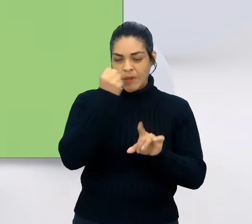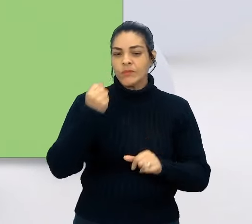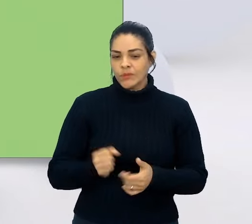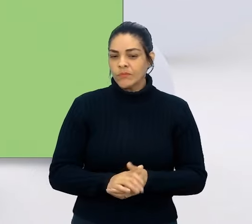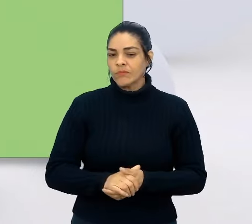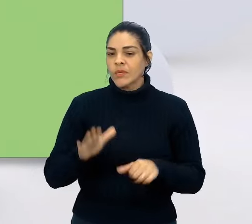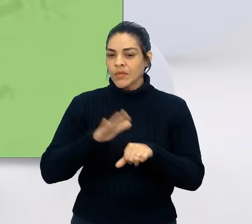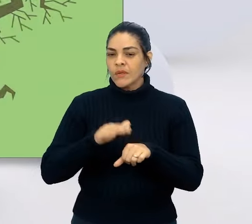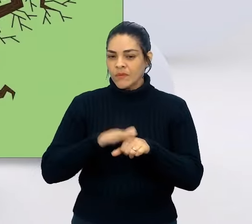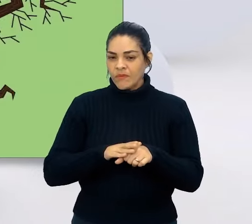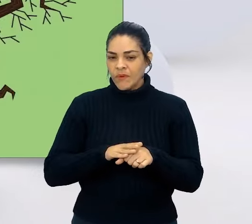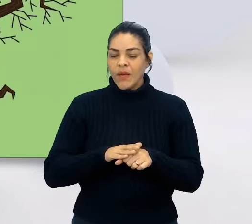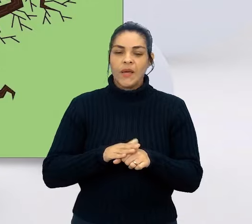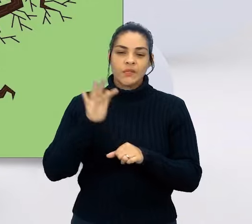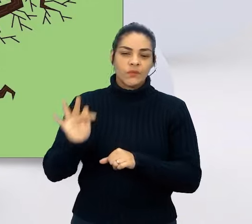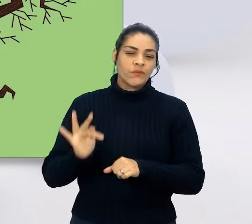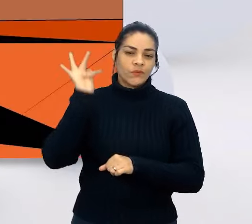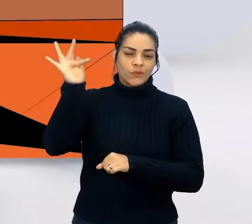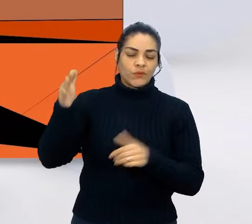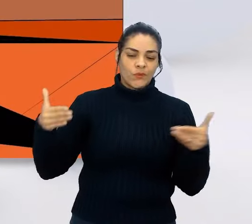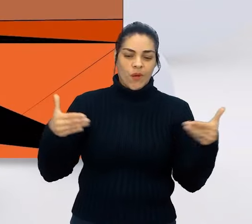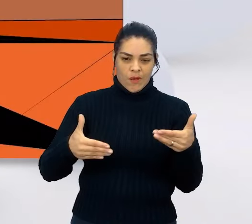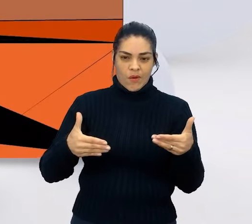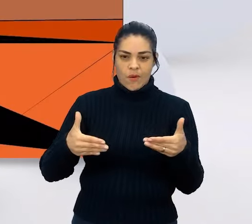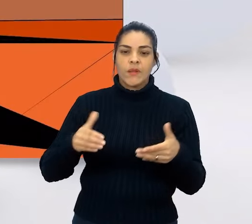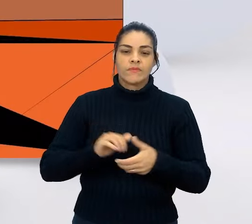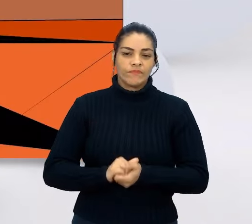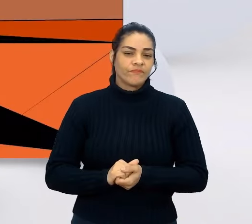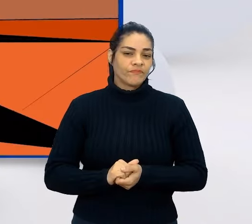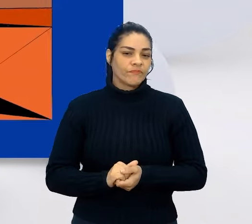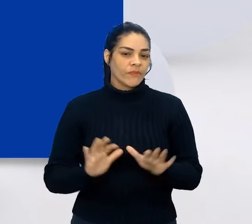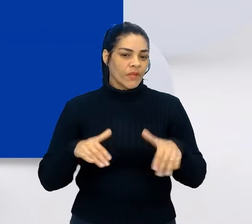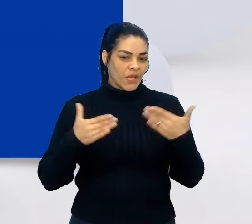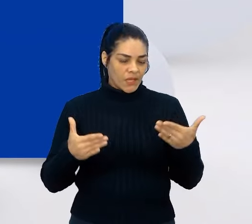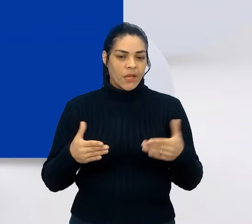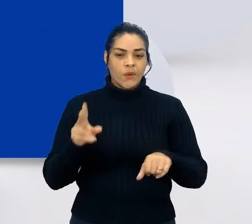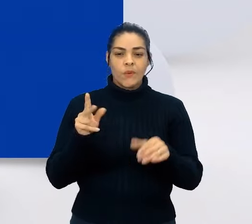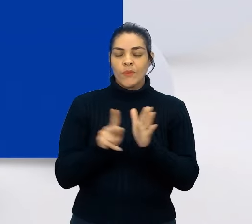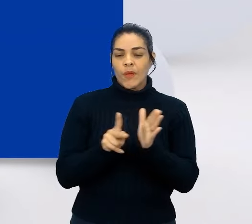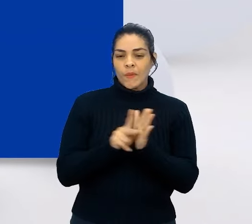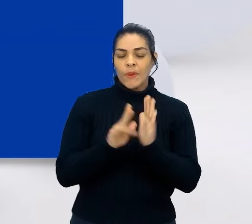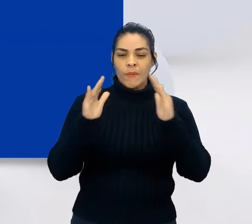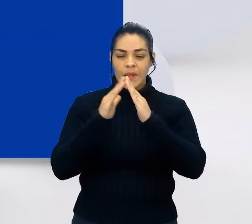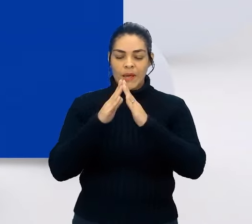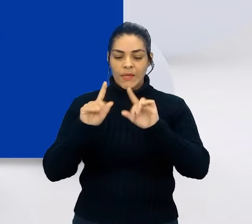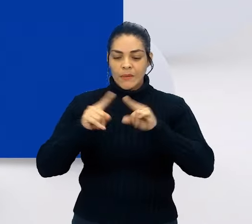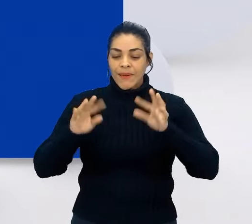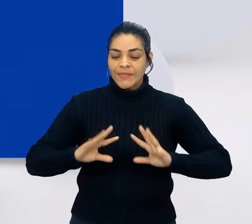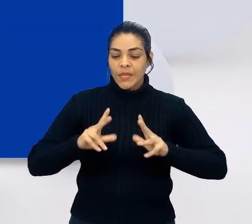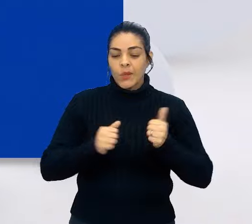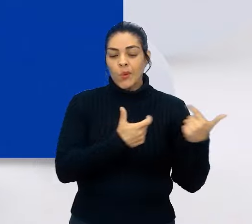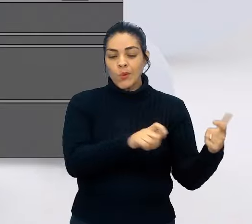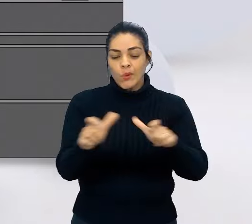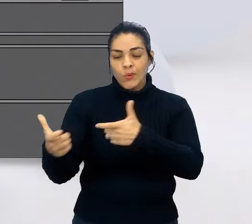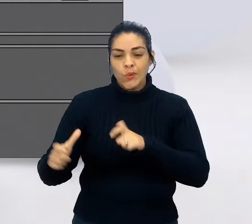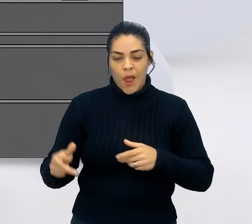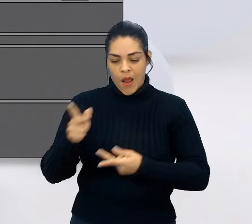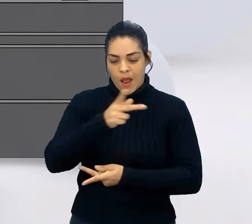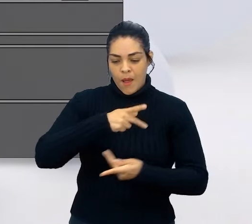a curto, médio e longo prazos. Não apenas em nossa própria casa, mas todo o planeta.